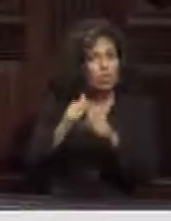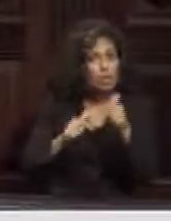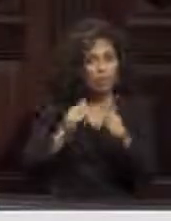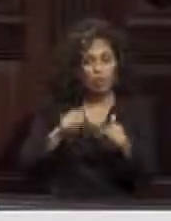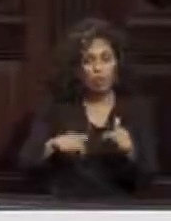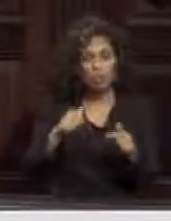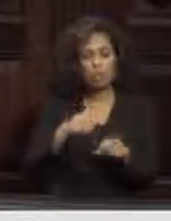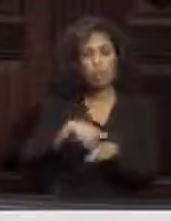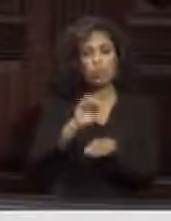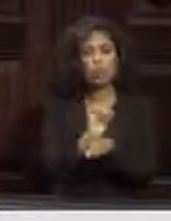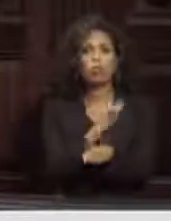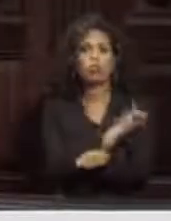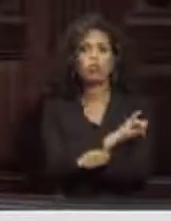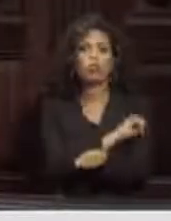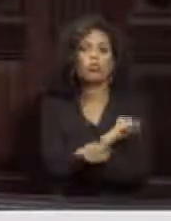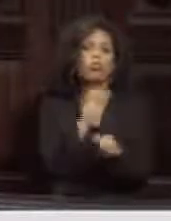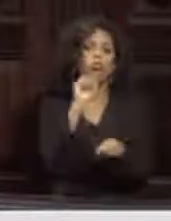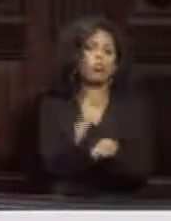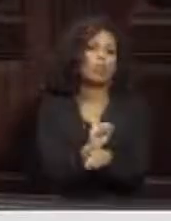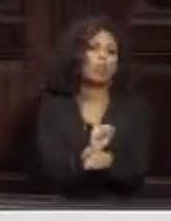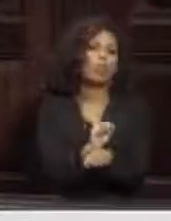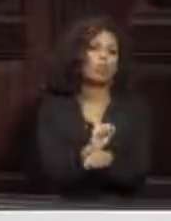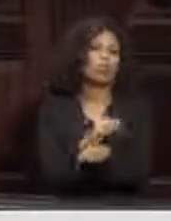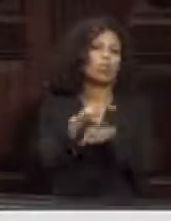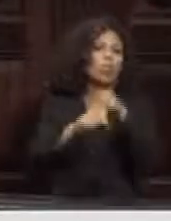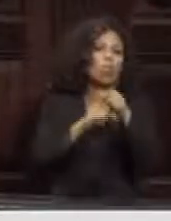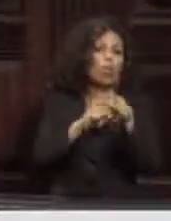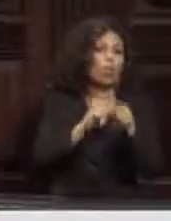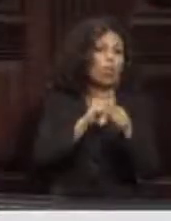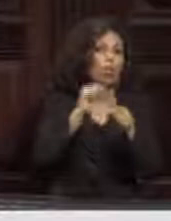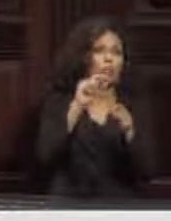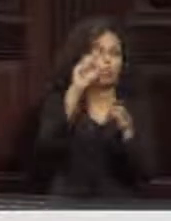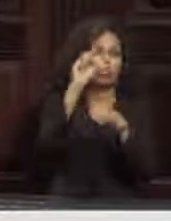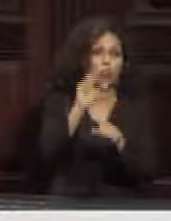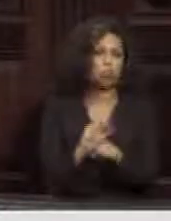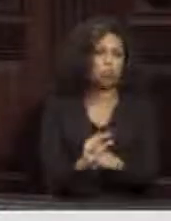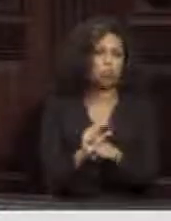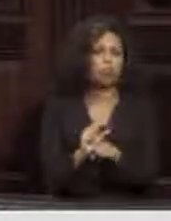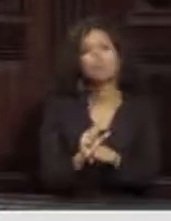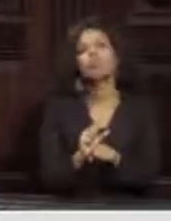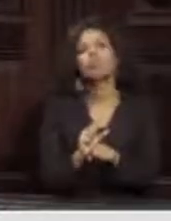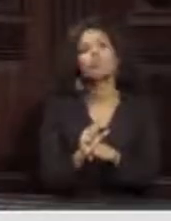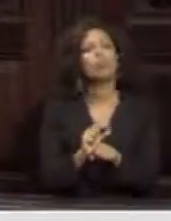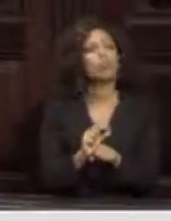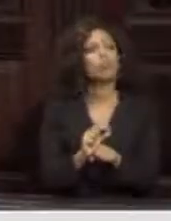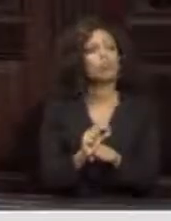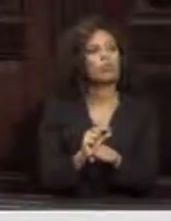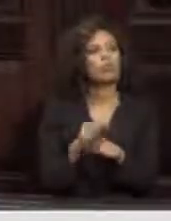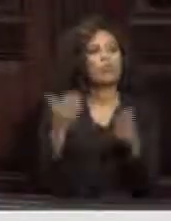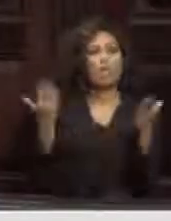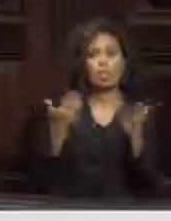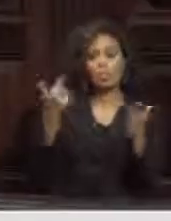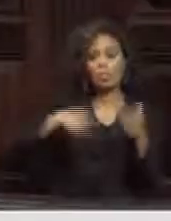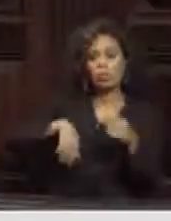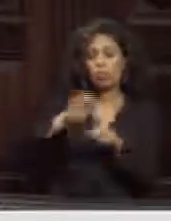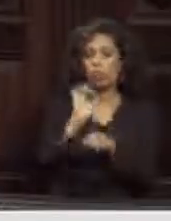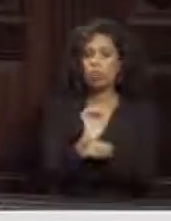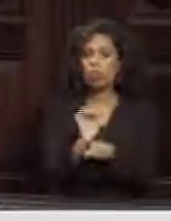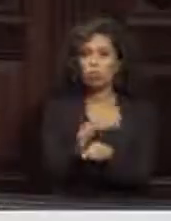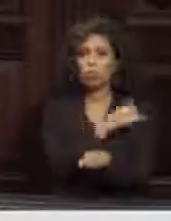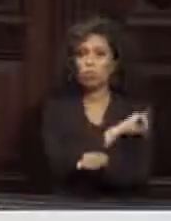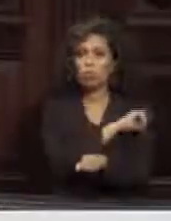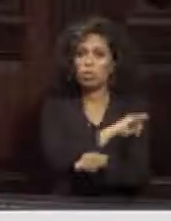Janeiro, que já tem indicadores de desemprego, deputado Jânio Mendes, muito maiores do que a média